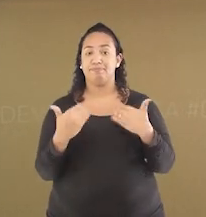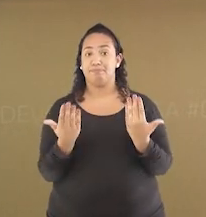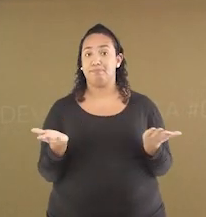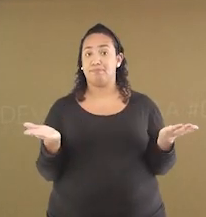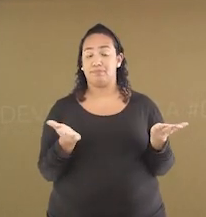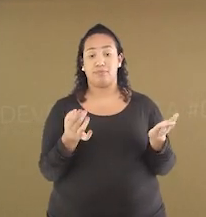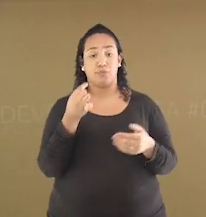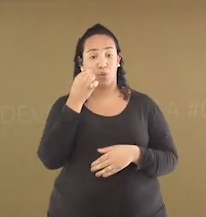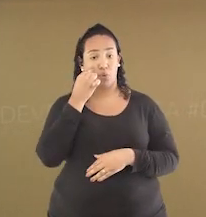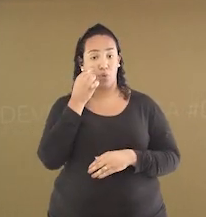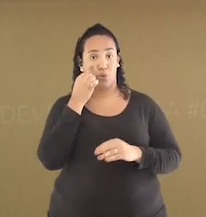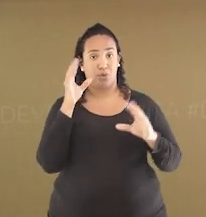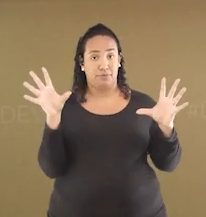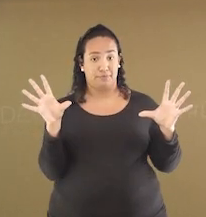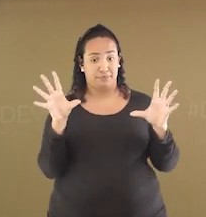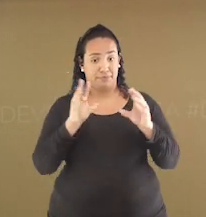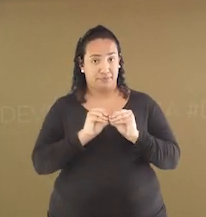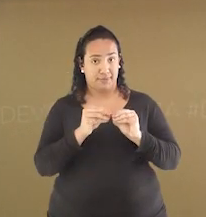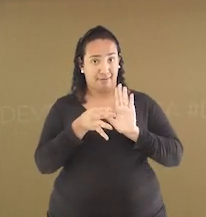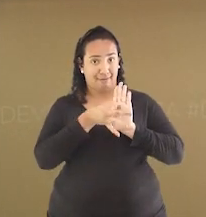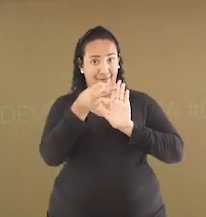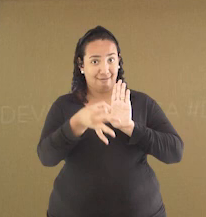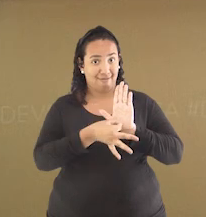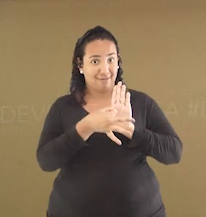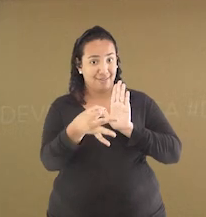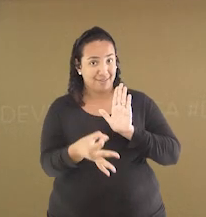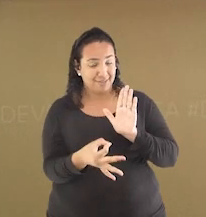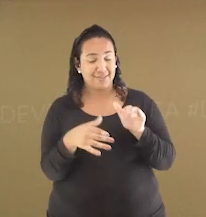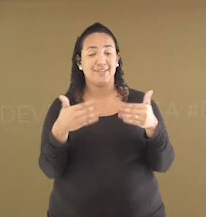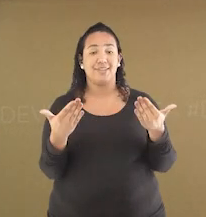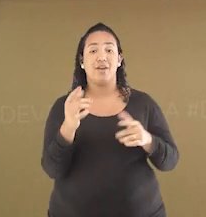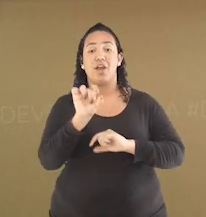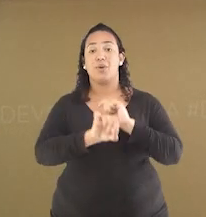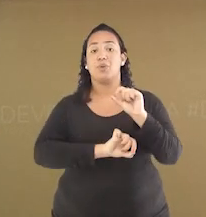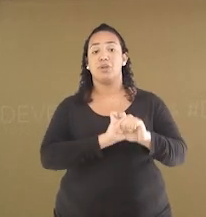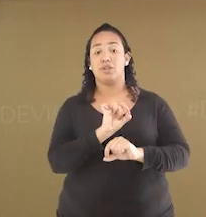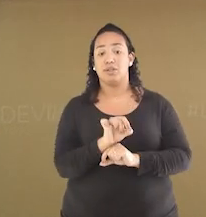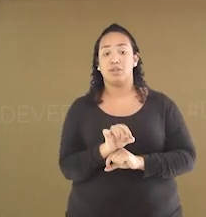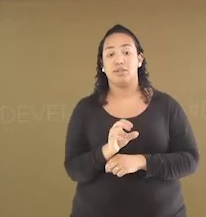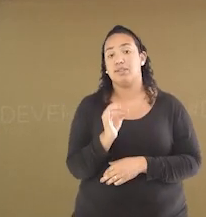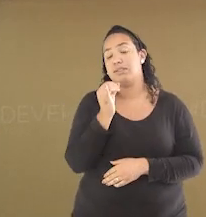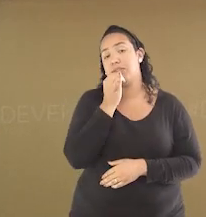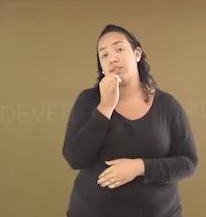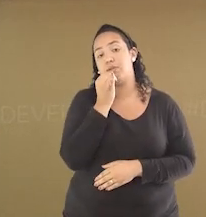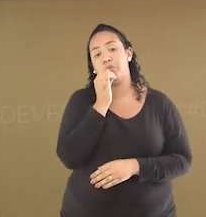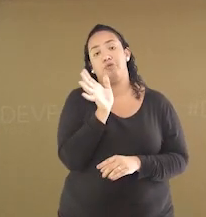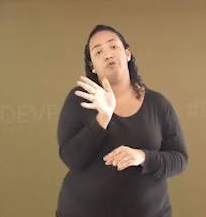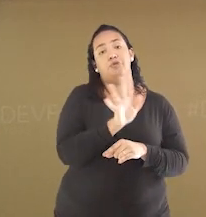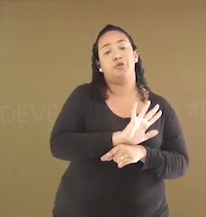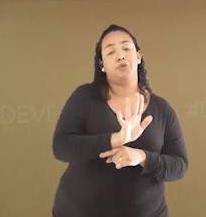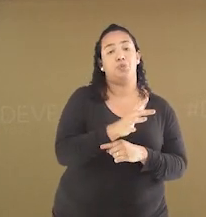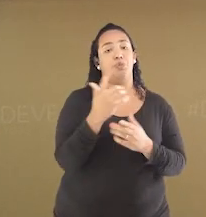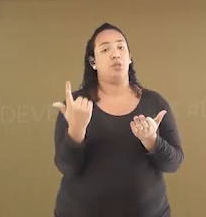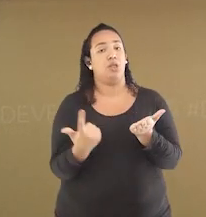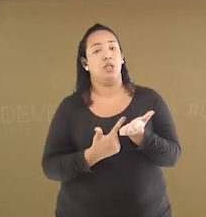Voltando ao termo resenha crítica, trata-se de um resumo de um filme,